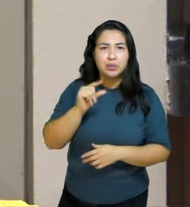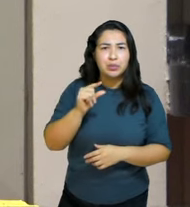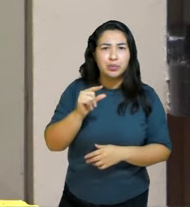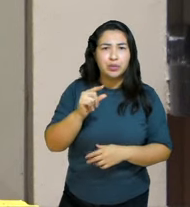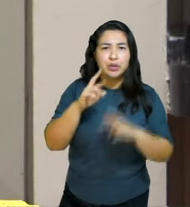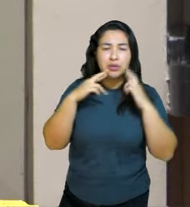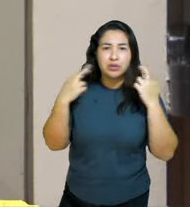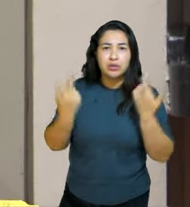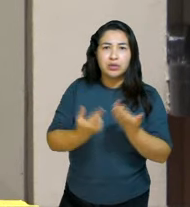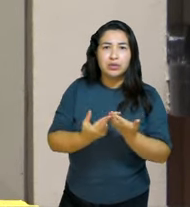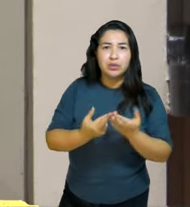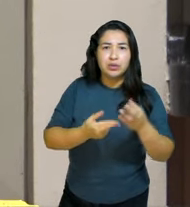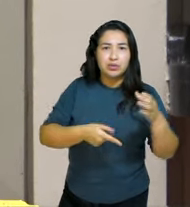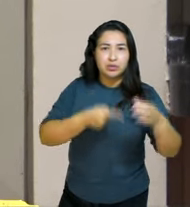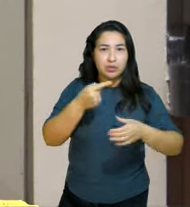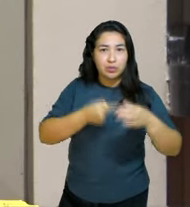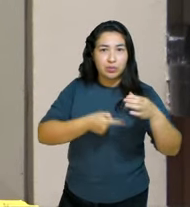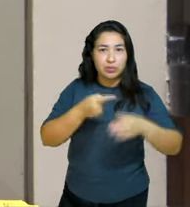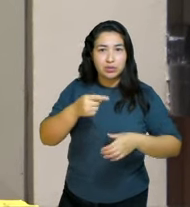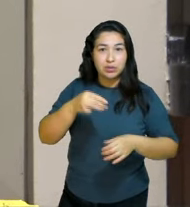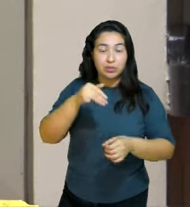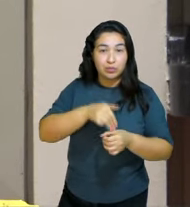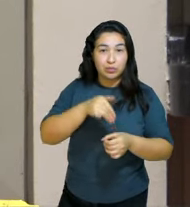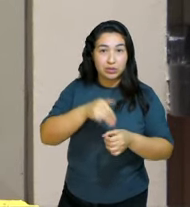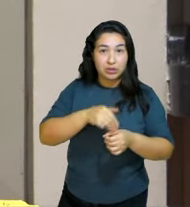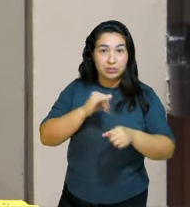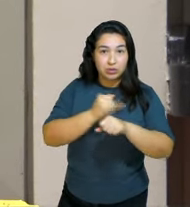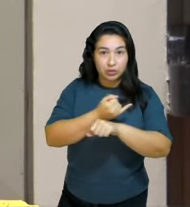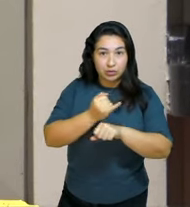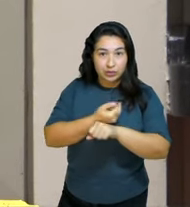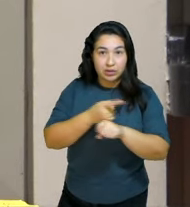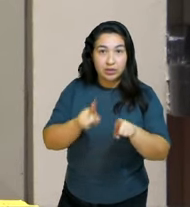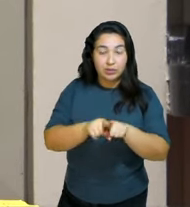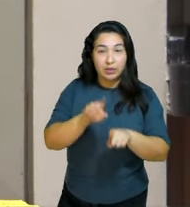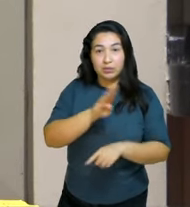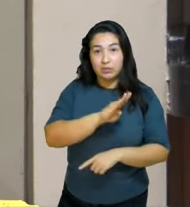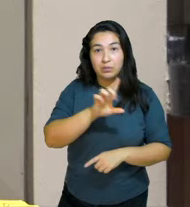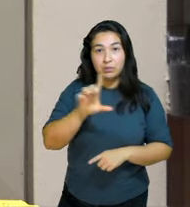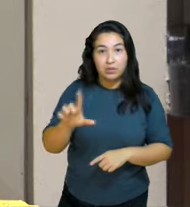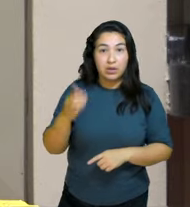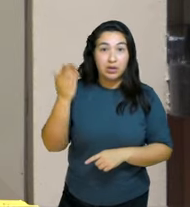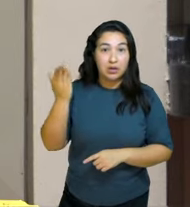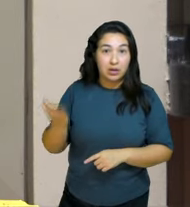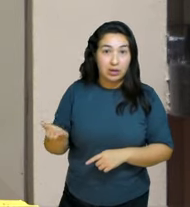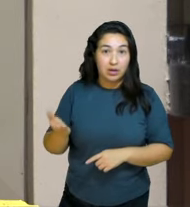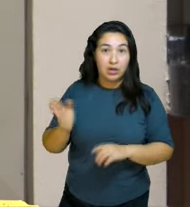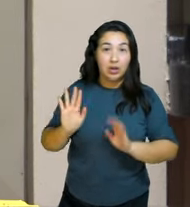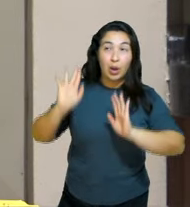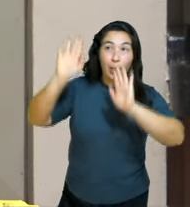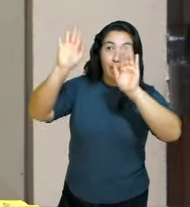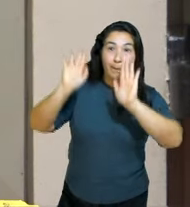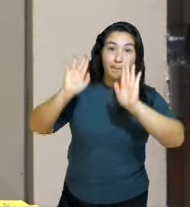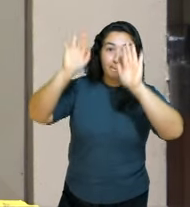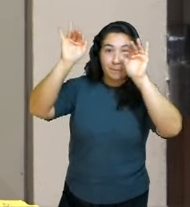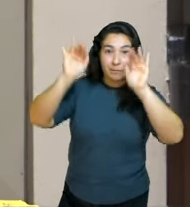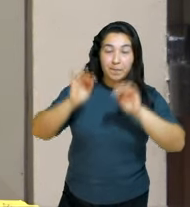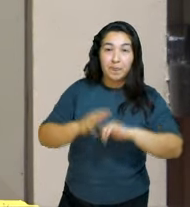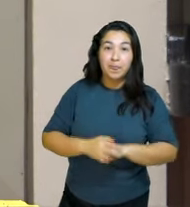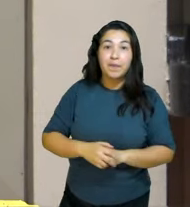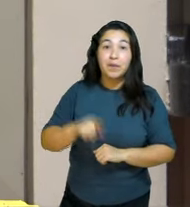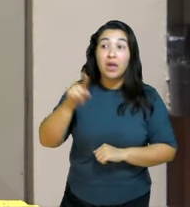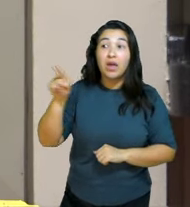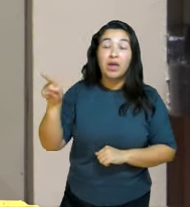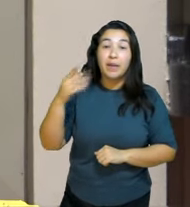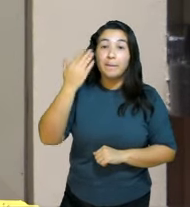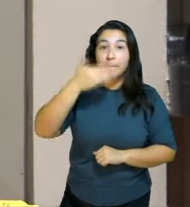da comissão, onde o município de Joinville e o município de Blumenau, com as suas modalidades esportivas do voleibol, tiveram uma promessa